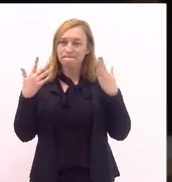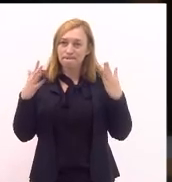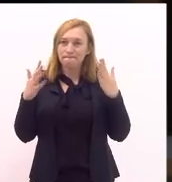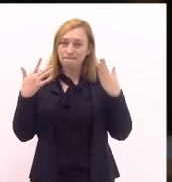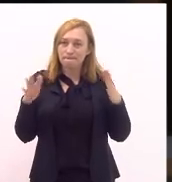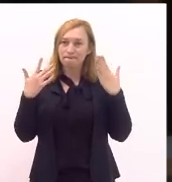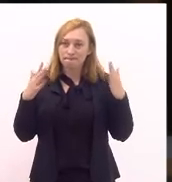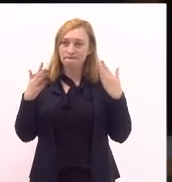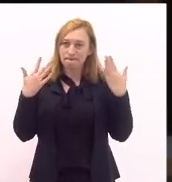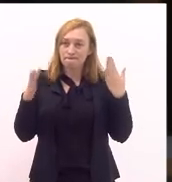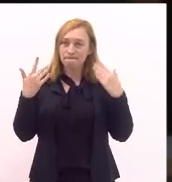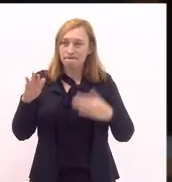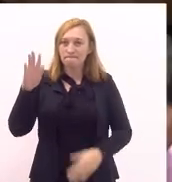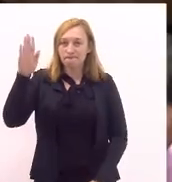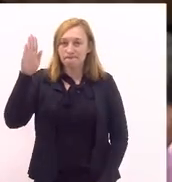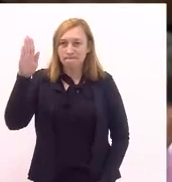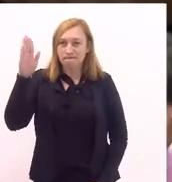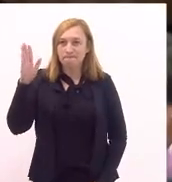presente